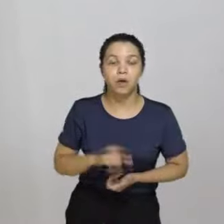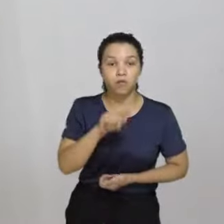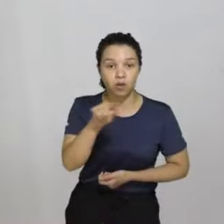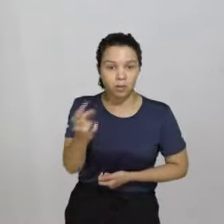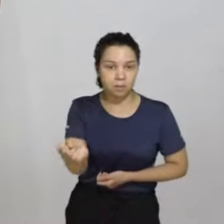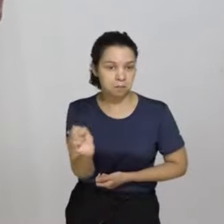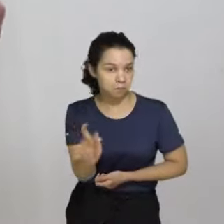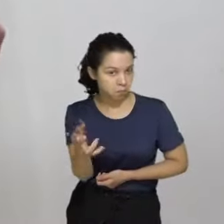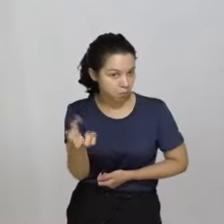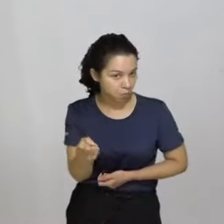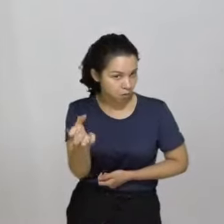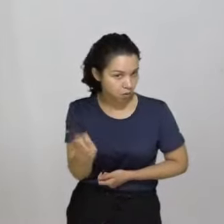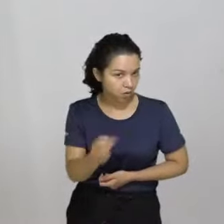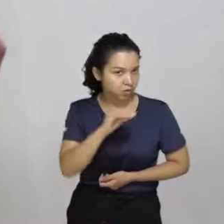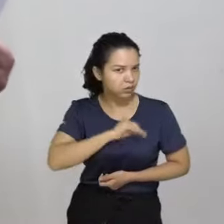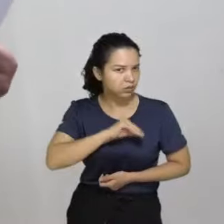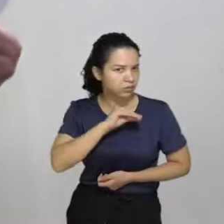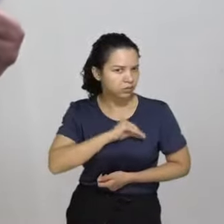aposentado que recebe